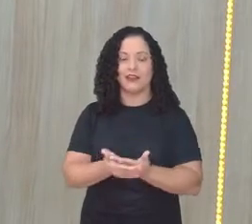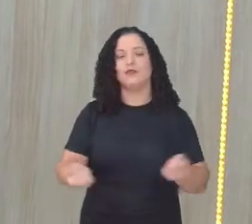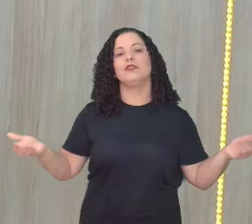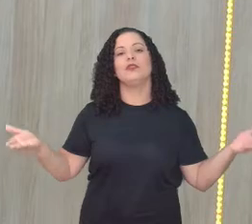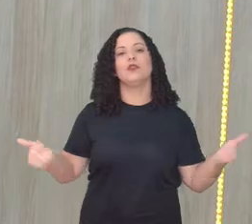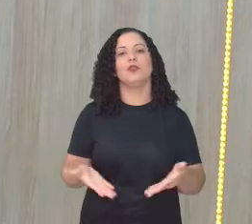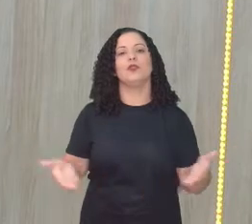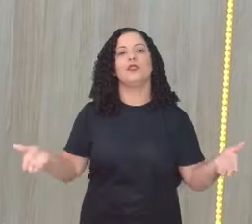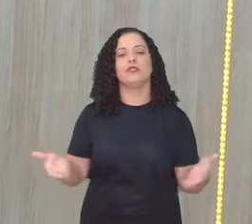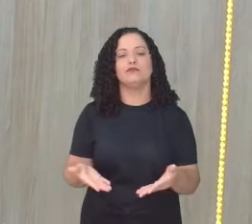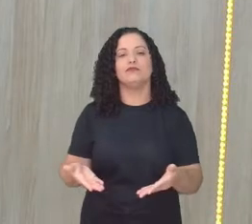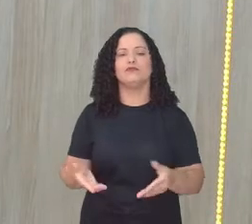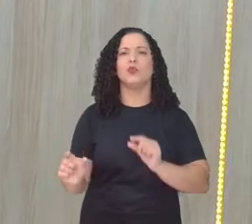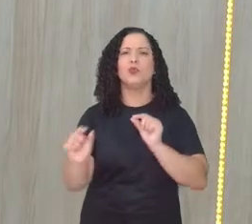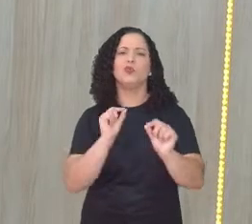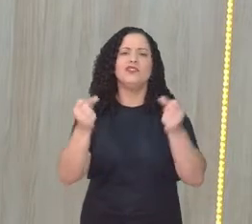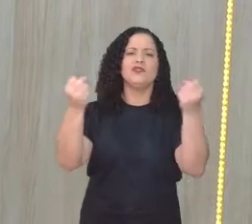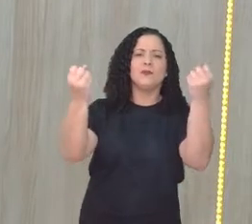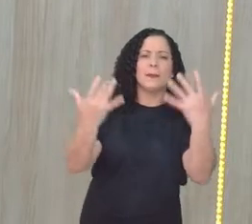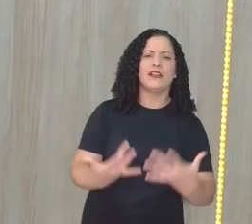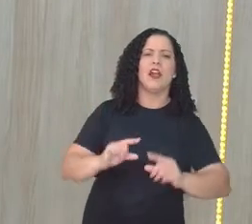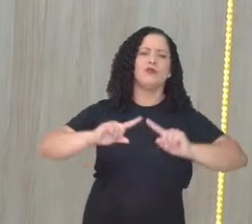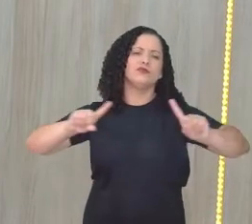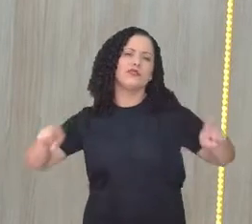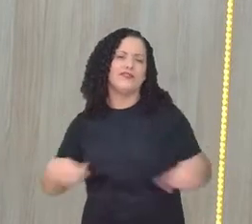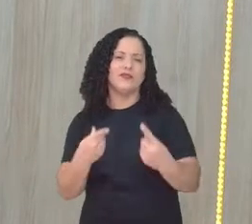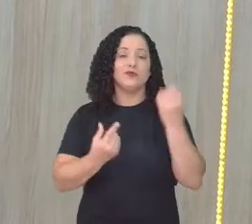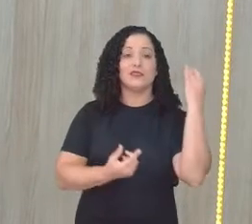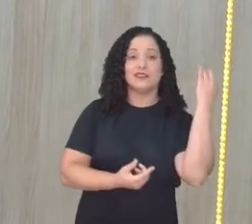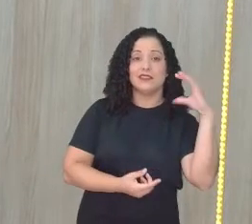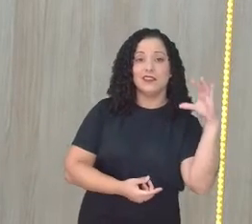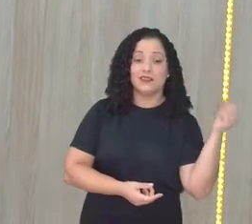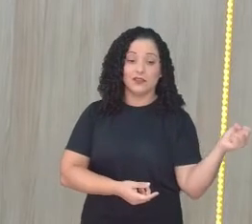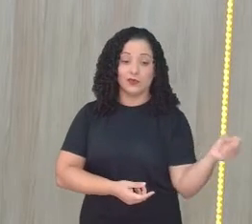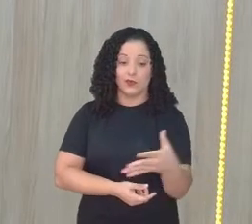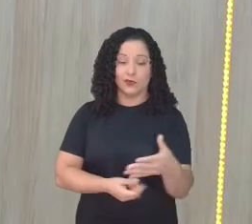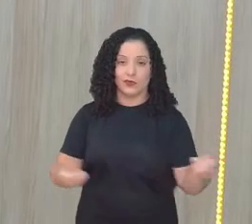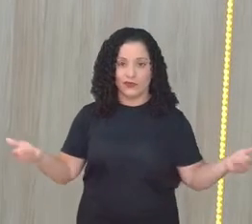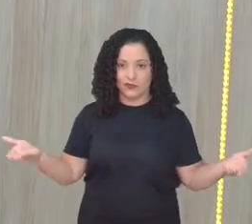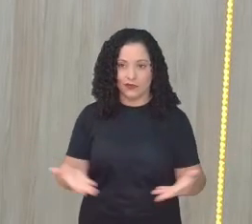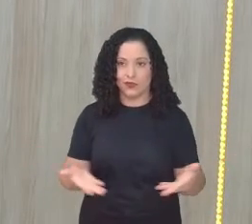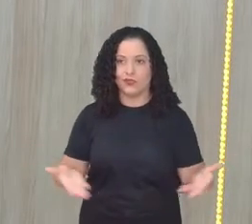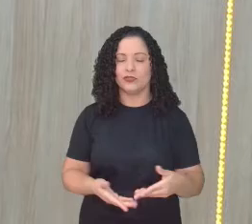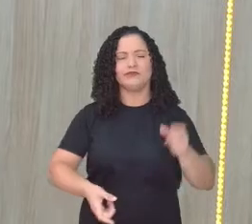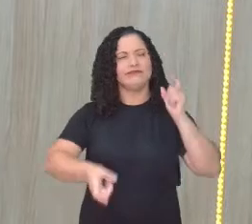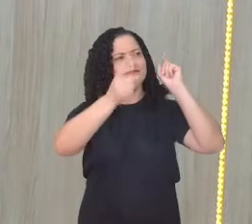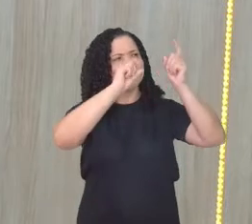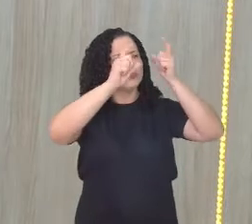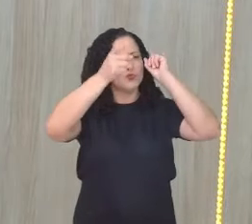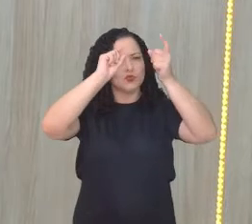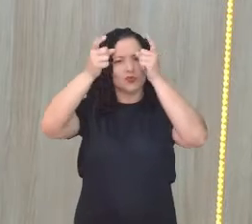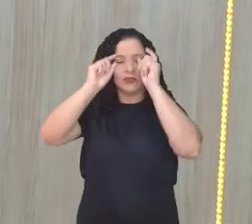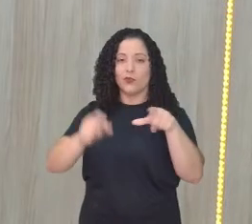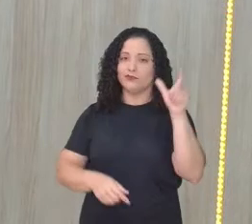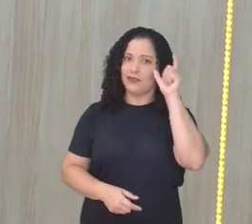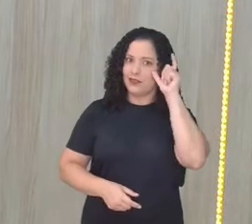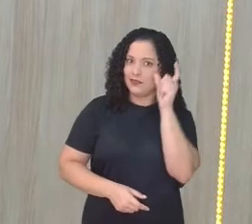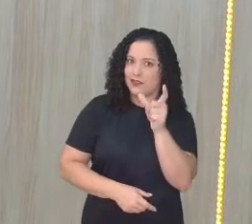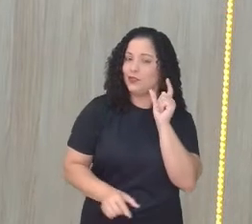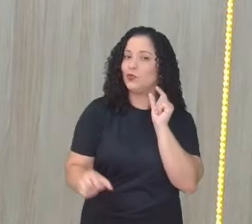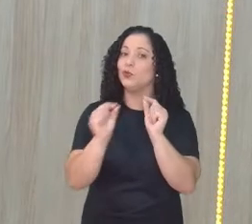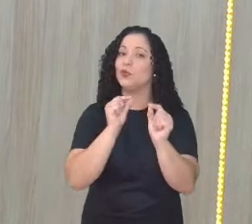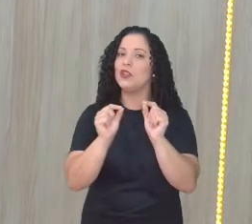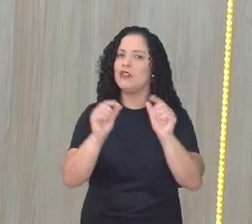né, falar um pouquinho sobre os desafios da ciência moderna. Hoje, uma discussão muito interessante é a